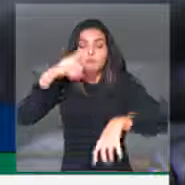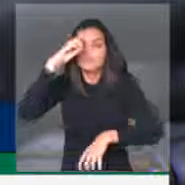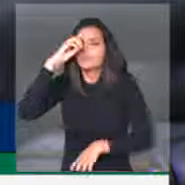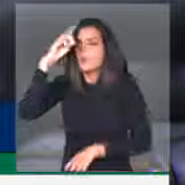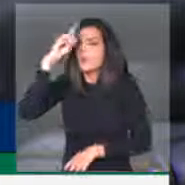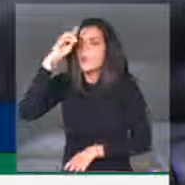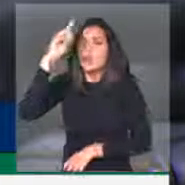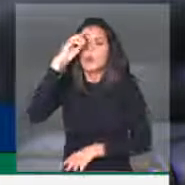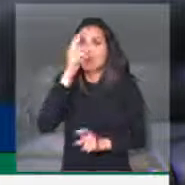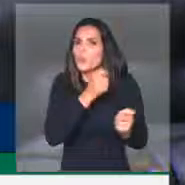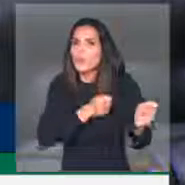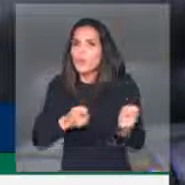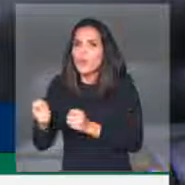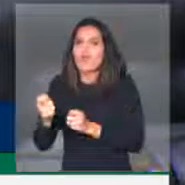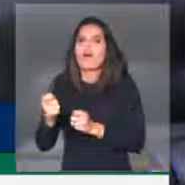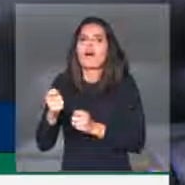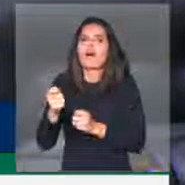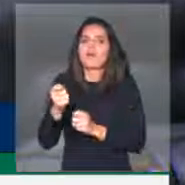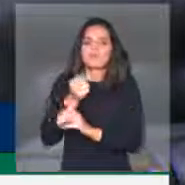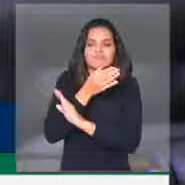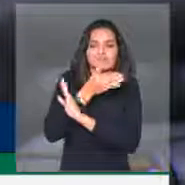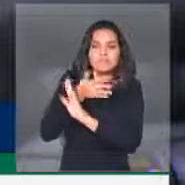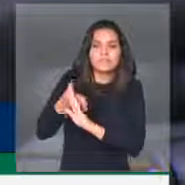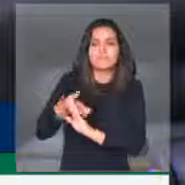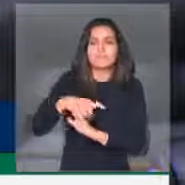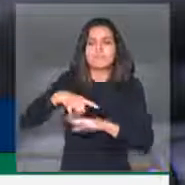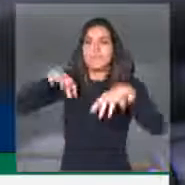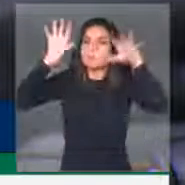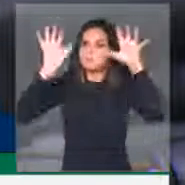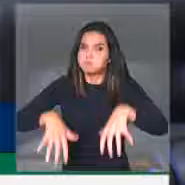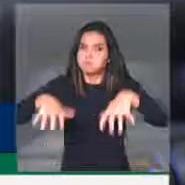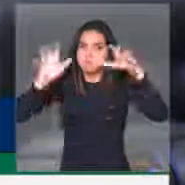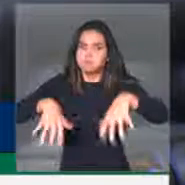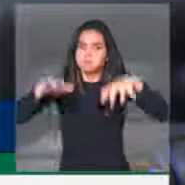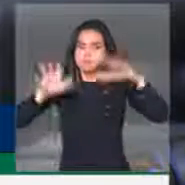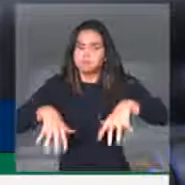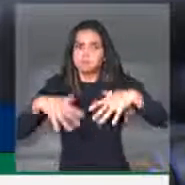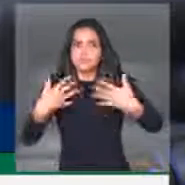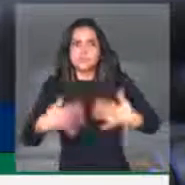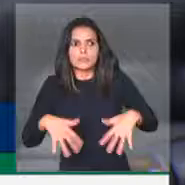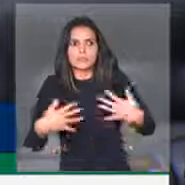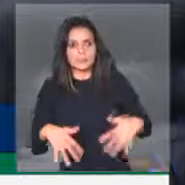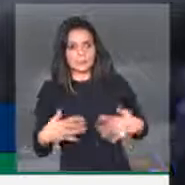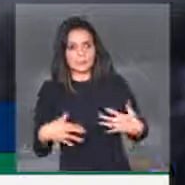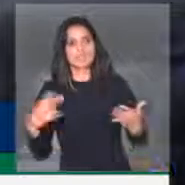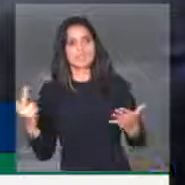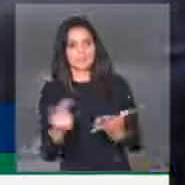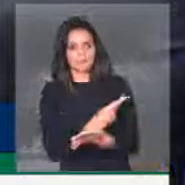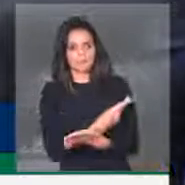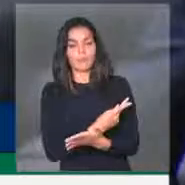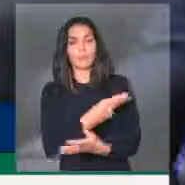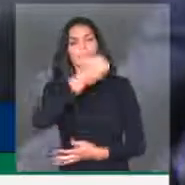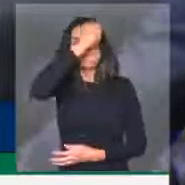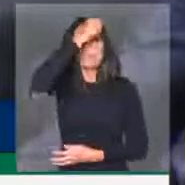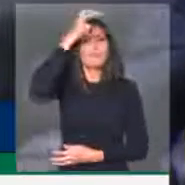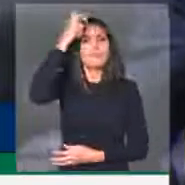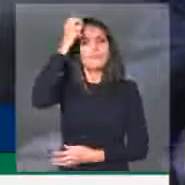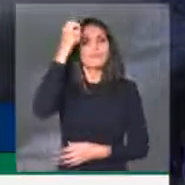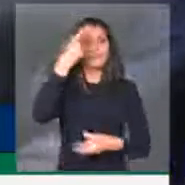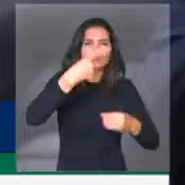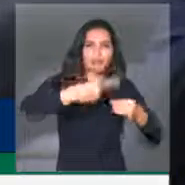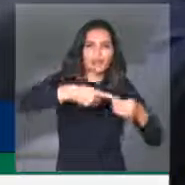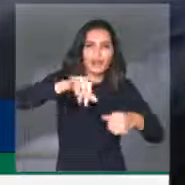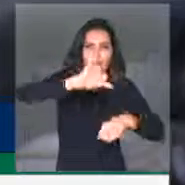últimos dias realmente tiveram precipitações muito acima da média. O prefeito de Belém, que